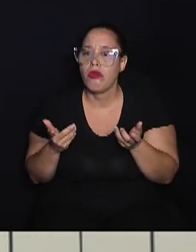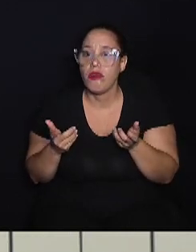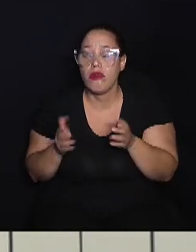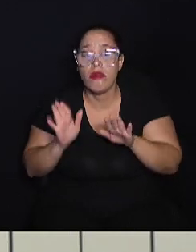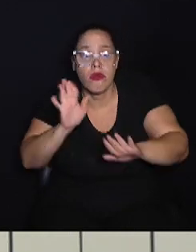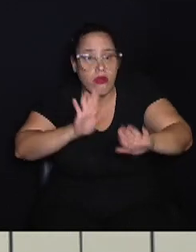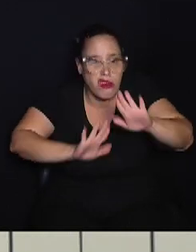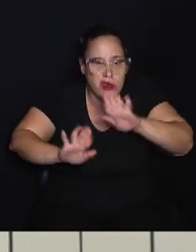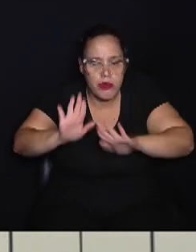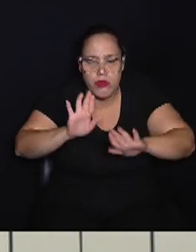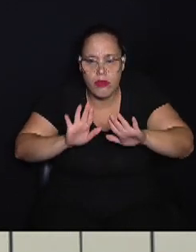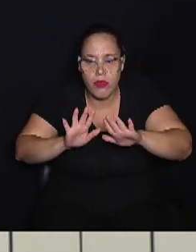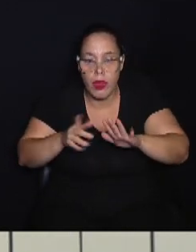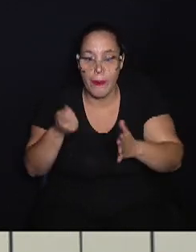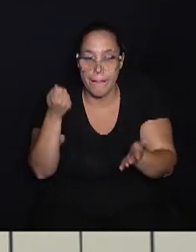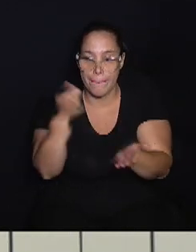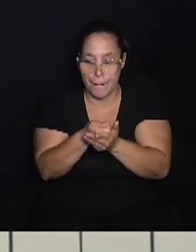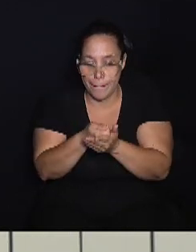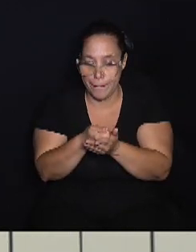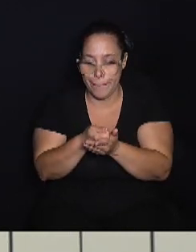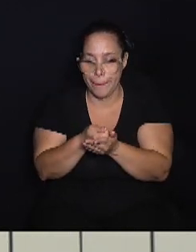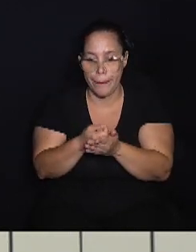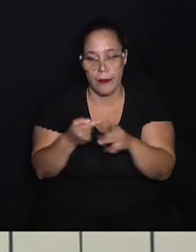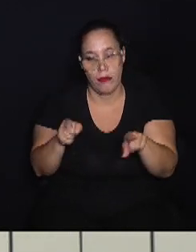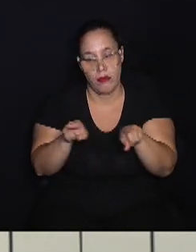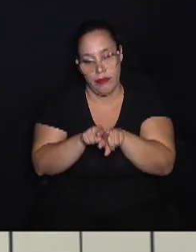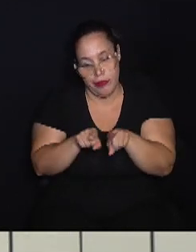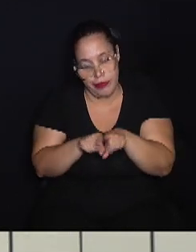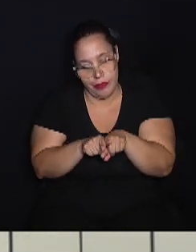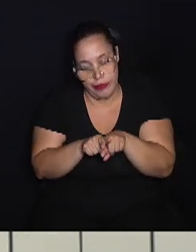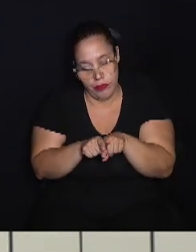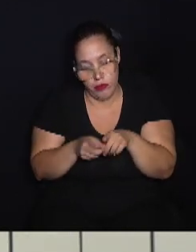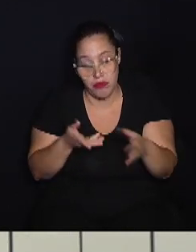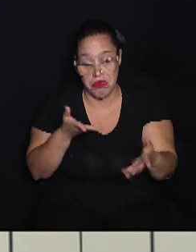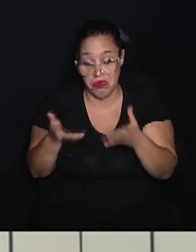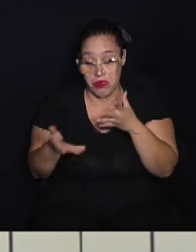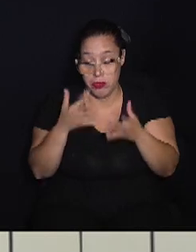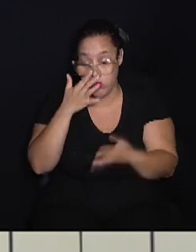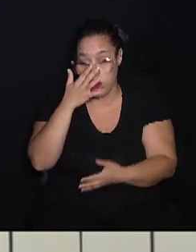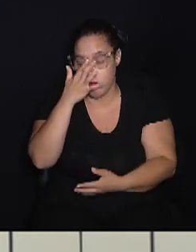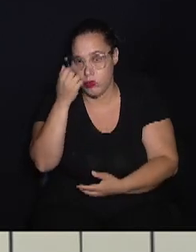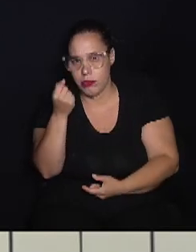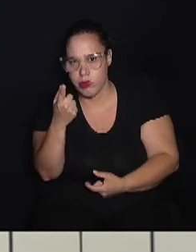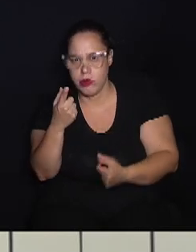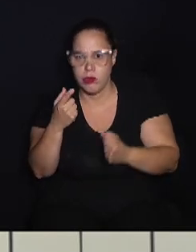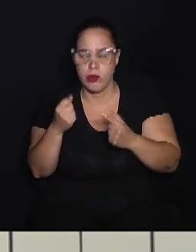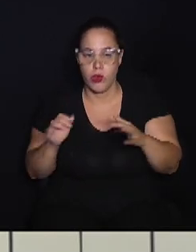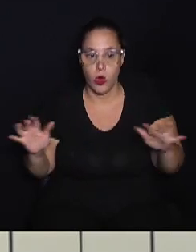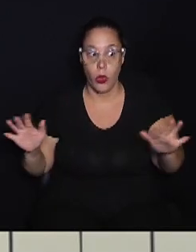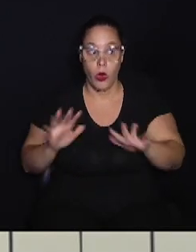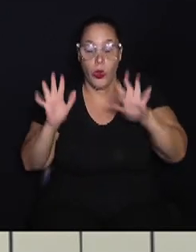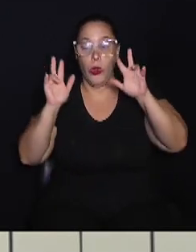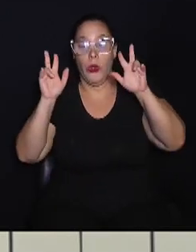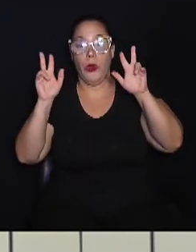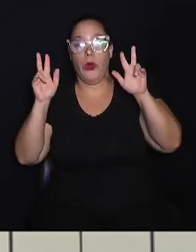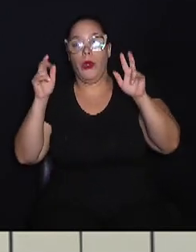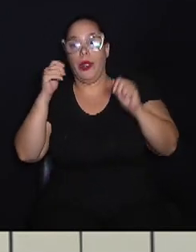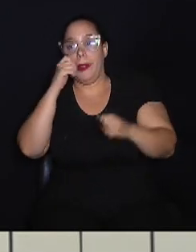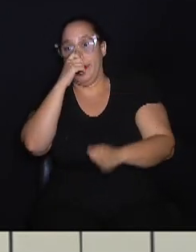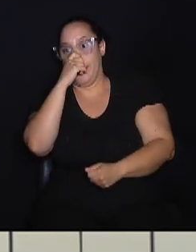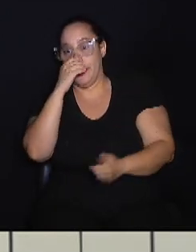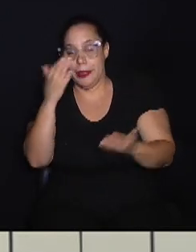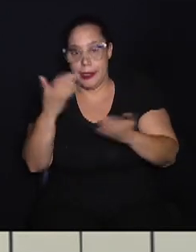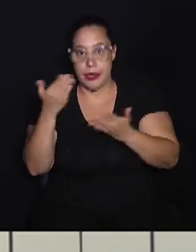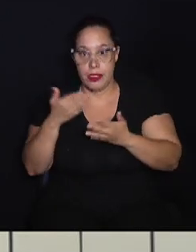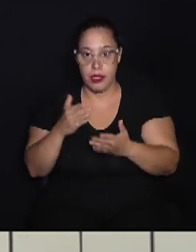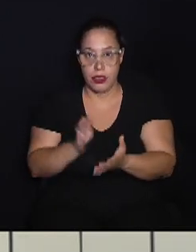cuidados na hora da compra e também em relação à formulação existem alguns sinais que indicam que está na hora da